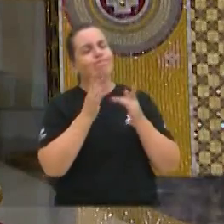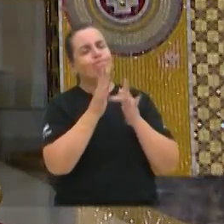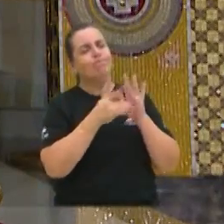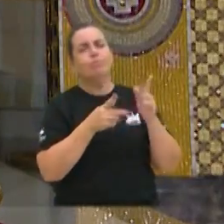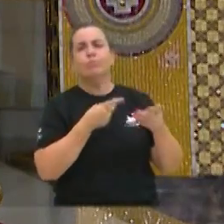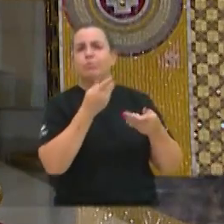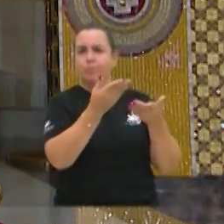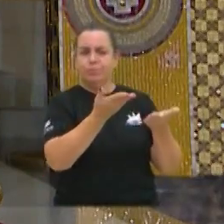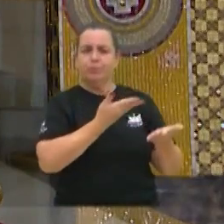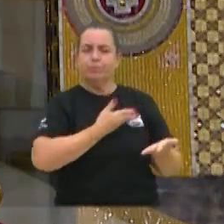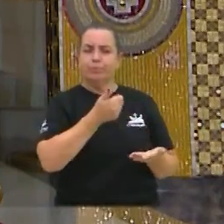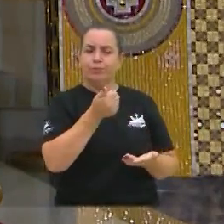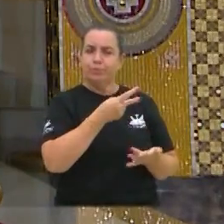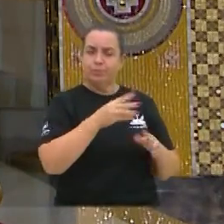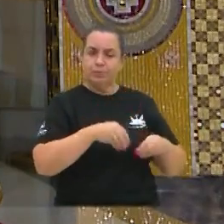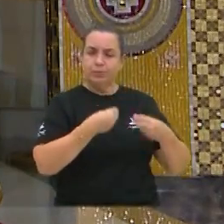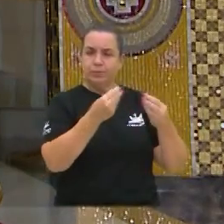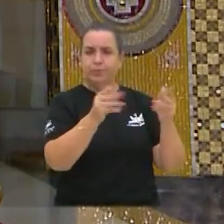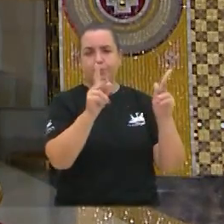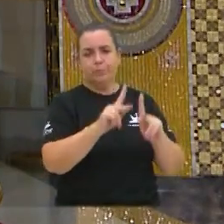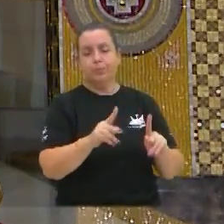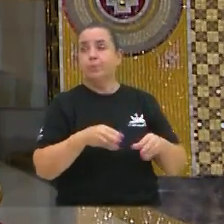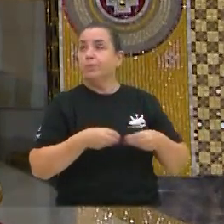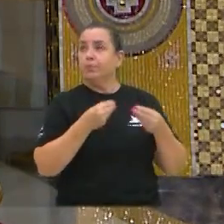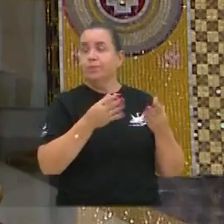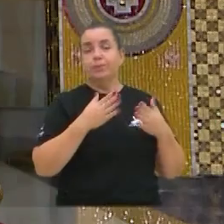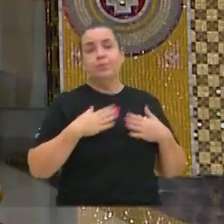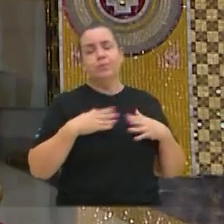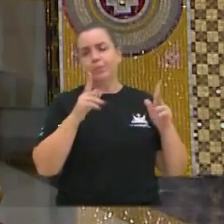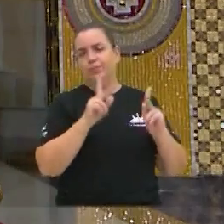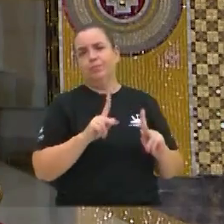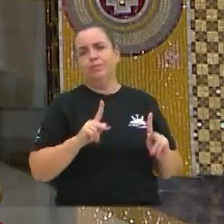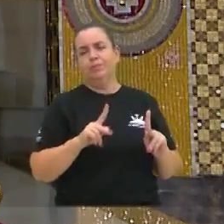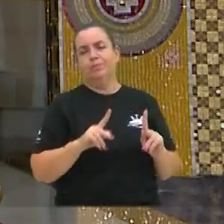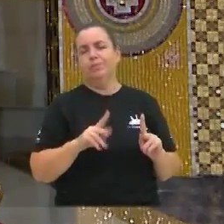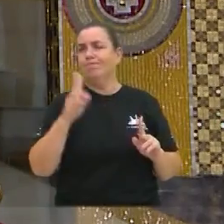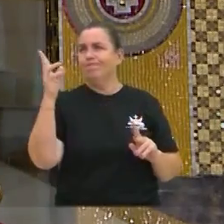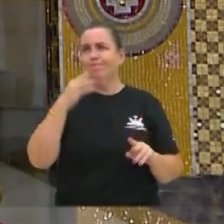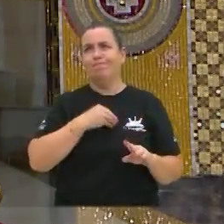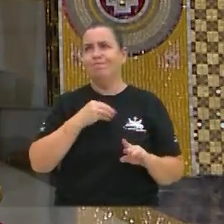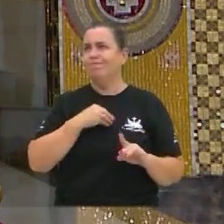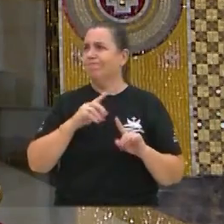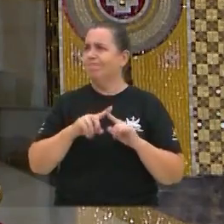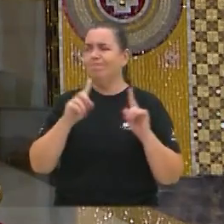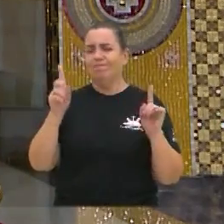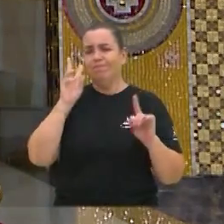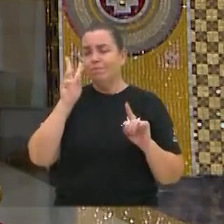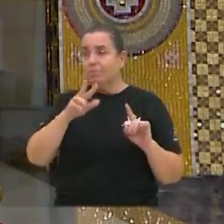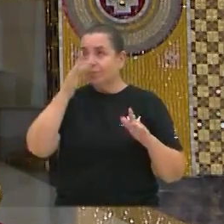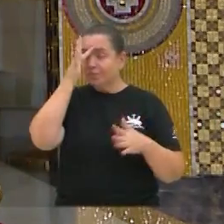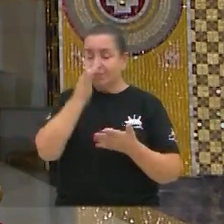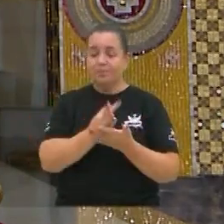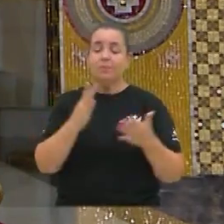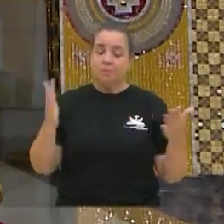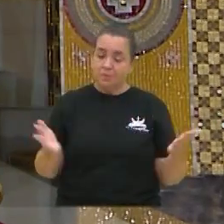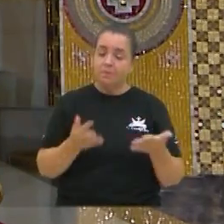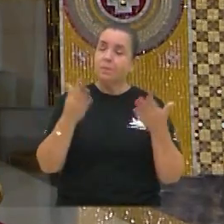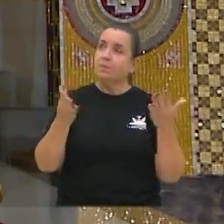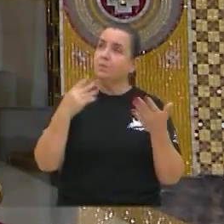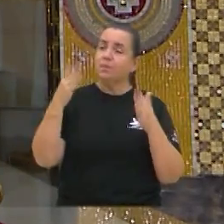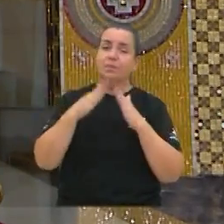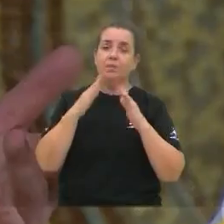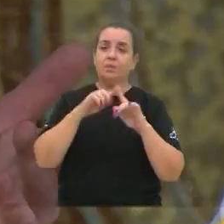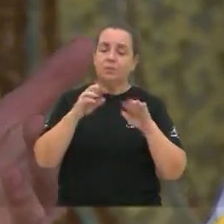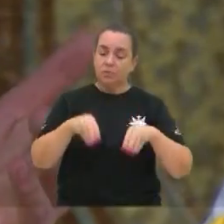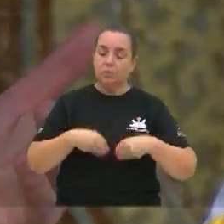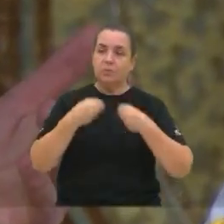Jesus Cristo, dissestes aos vossos apóstolos: eu vos deixo a paz, eu vos dou a minha paz. Não olheis os nossos pecados, mas a fé que anima